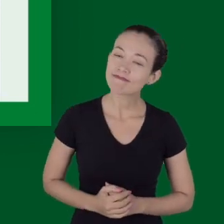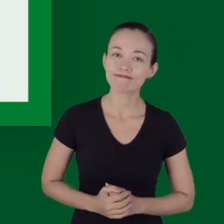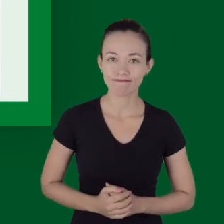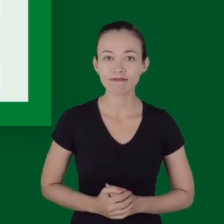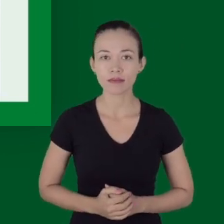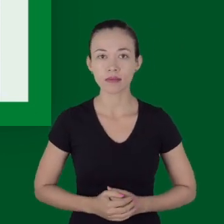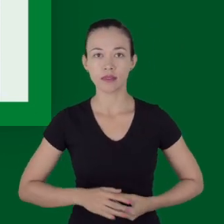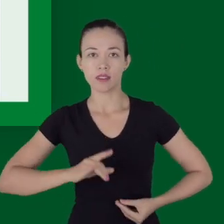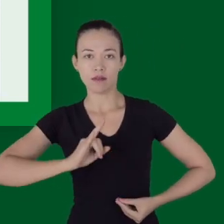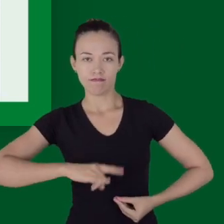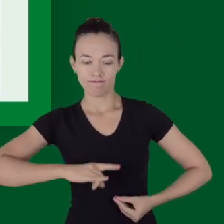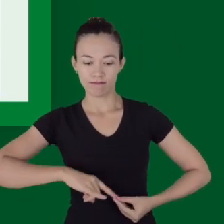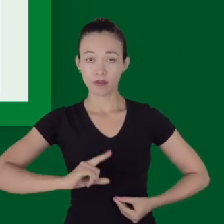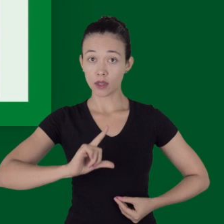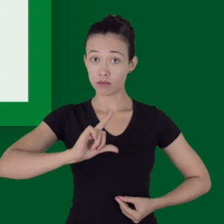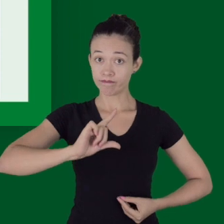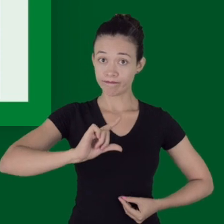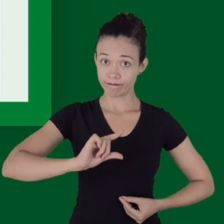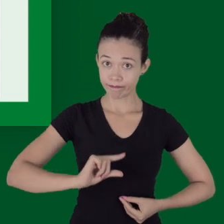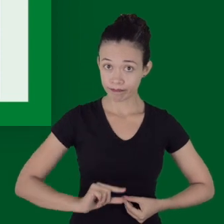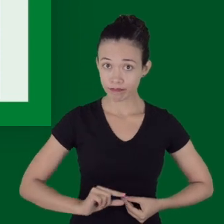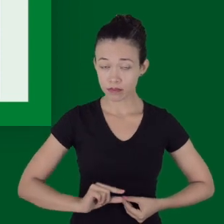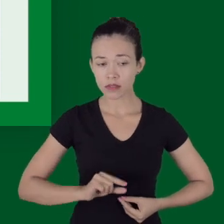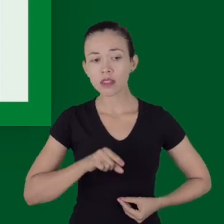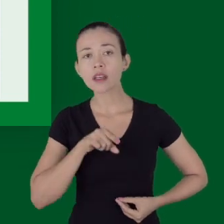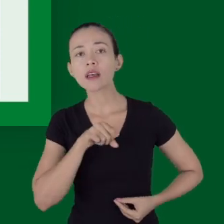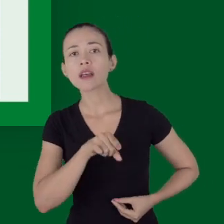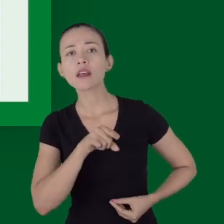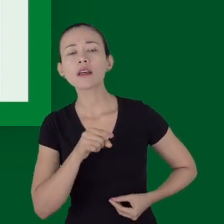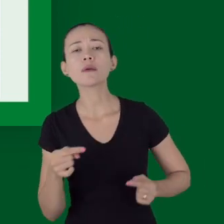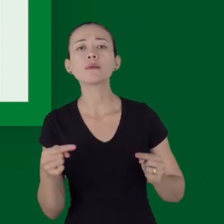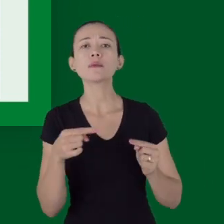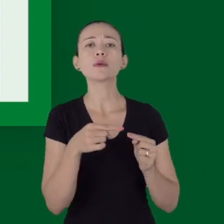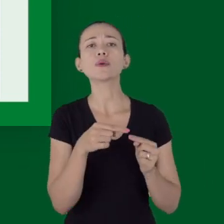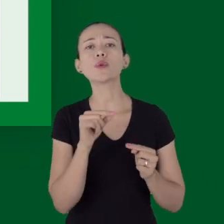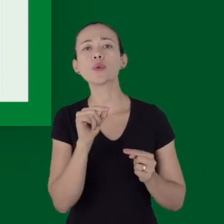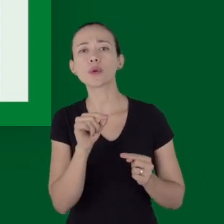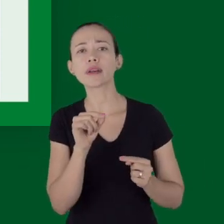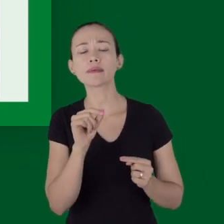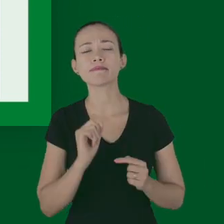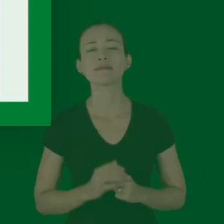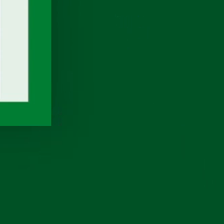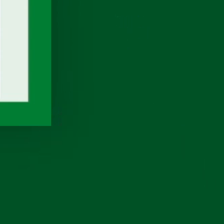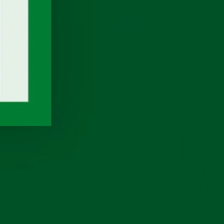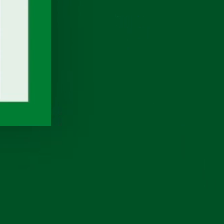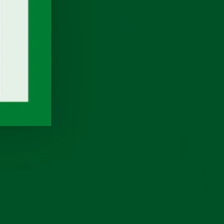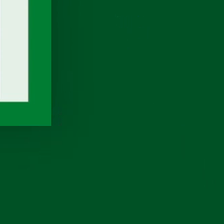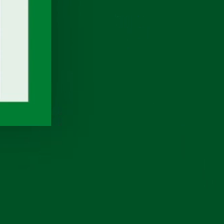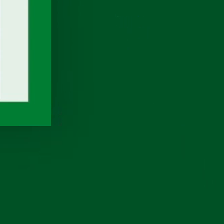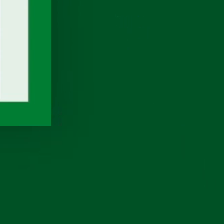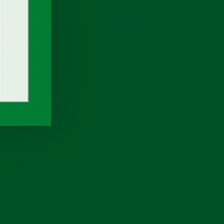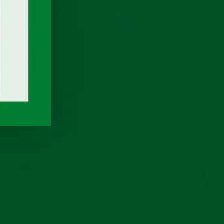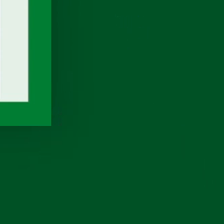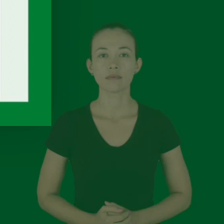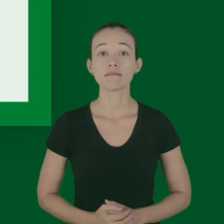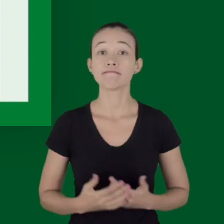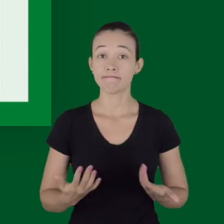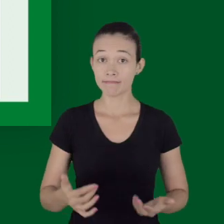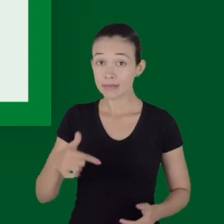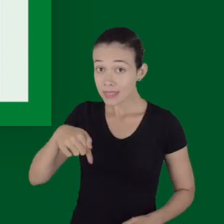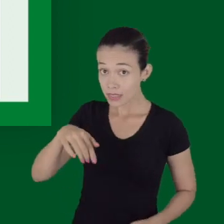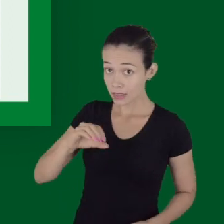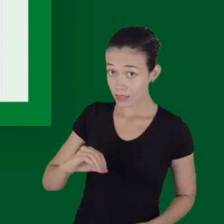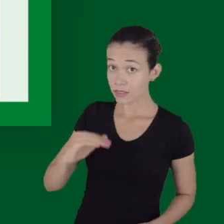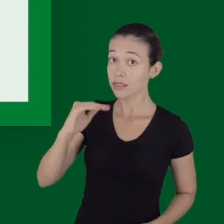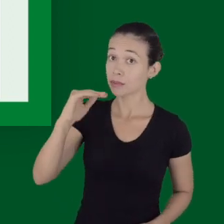Então, essas alterações são mostradas aqui nessas tabelas, né? A hipoglicemia ou glicose baixa, o